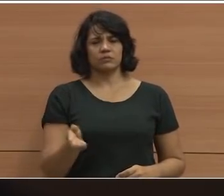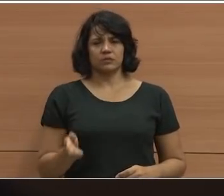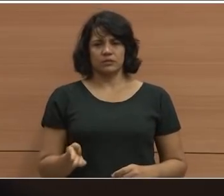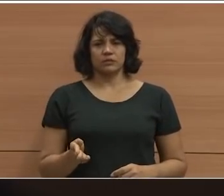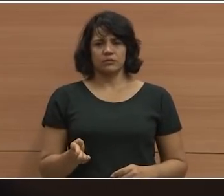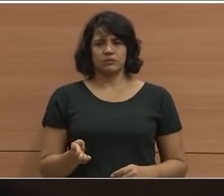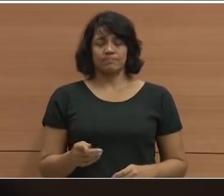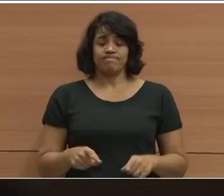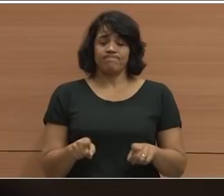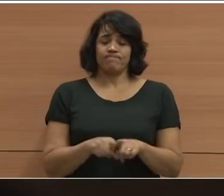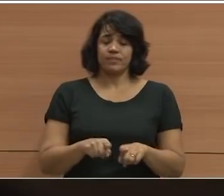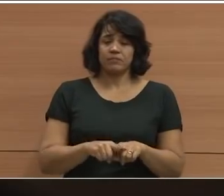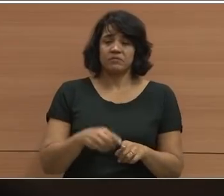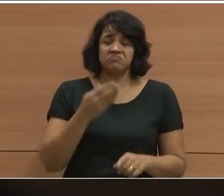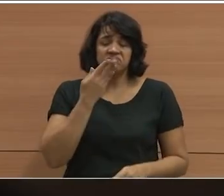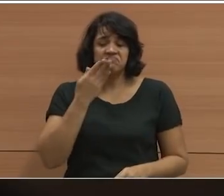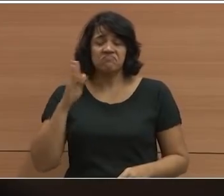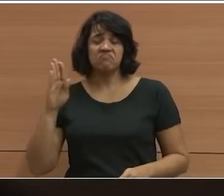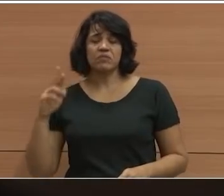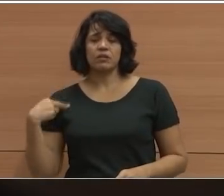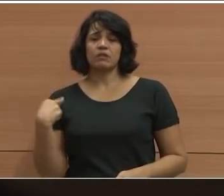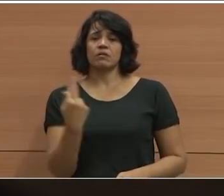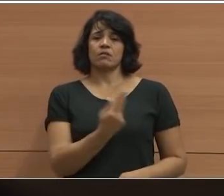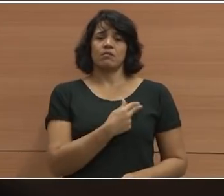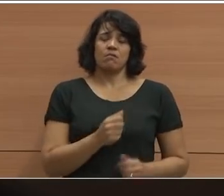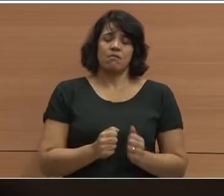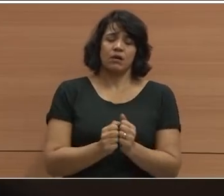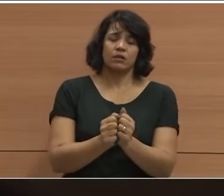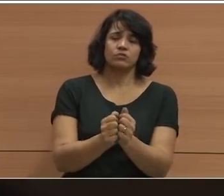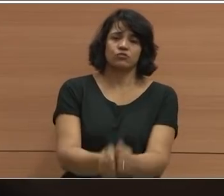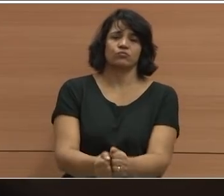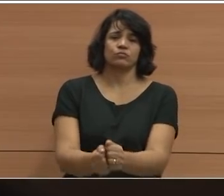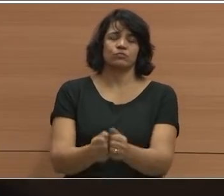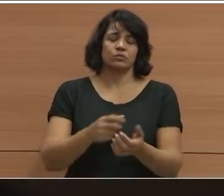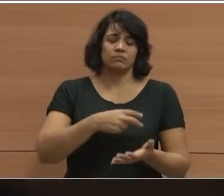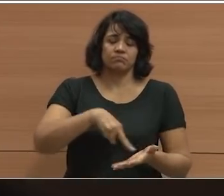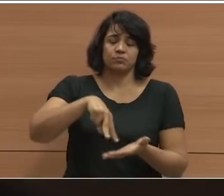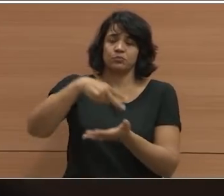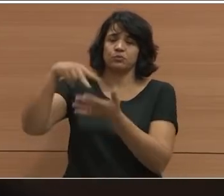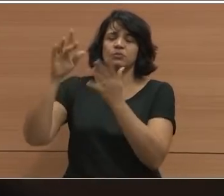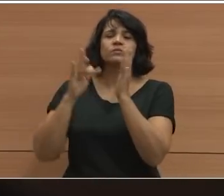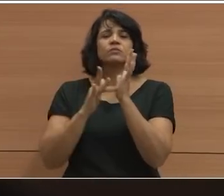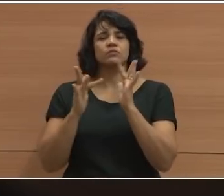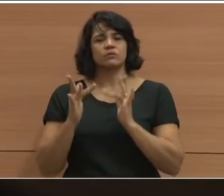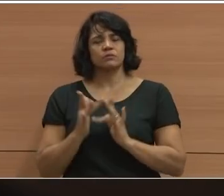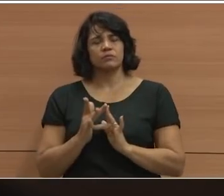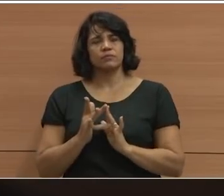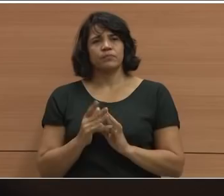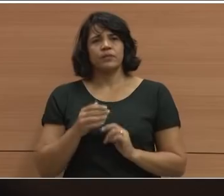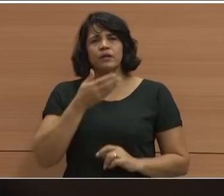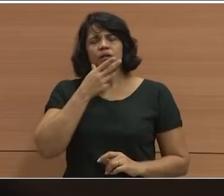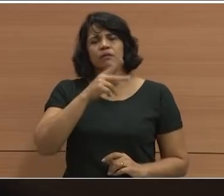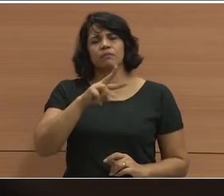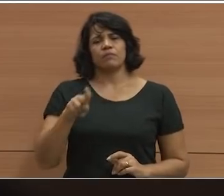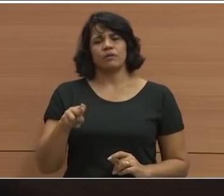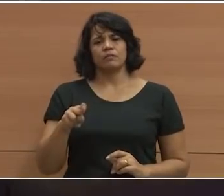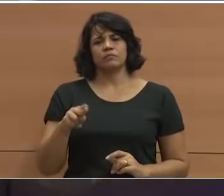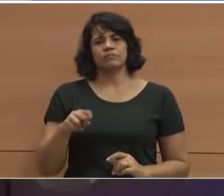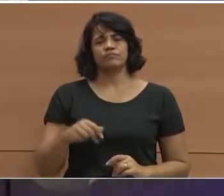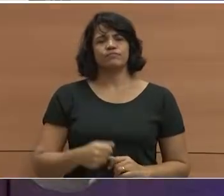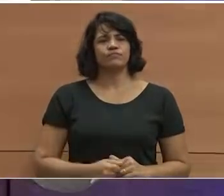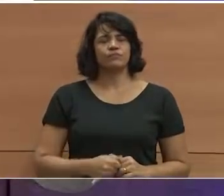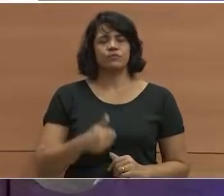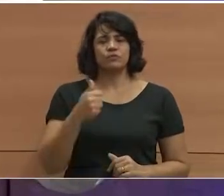sua ressurreição. Irmãos, os 12 apóstolos estão aos olhos de Deus